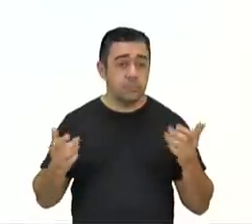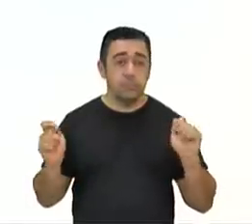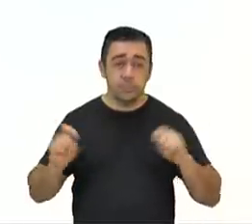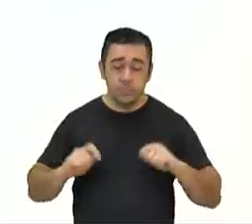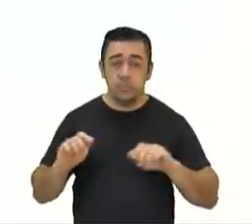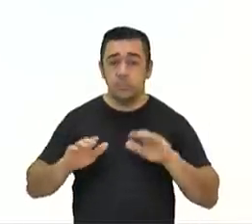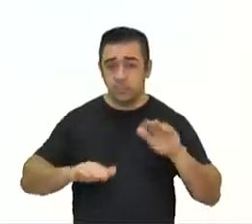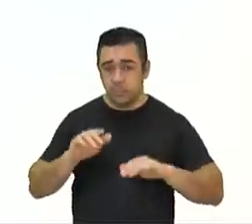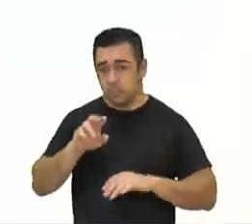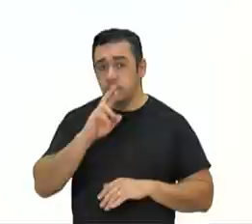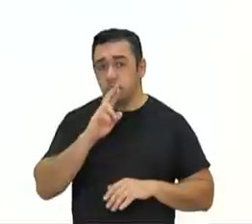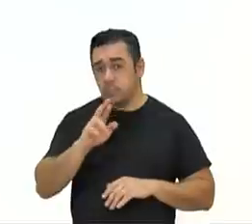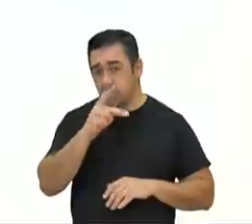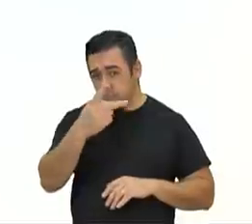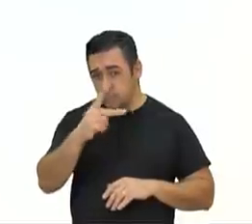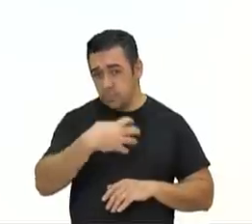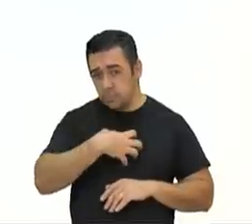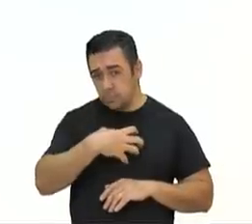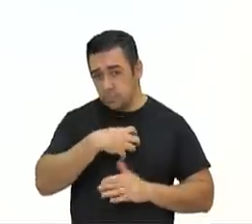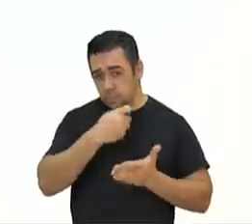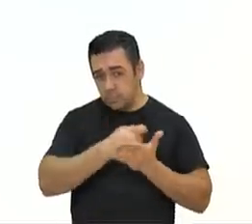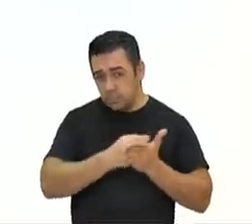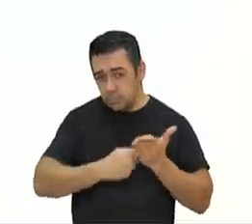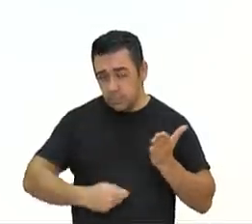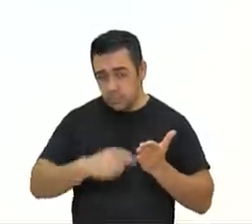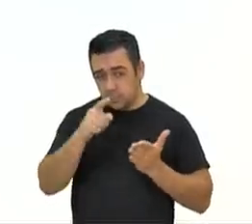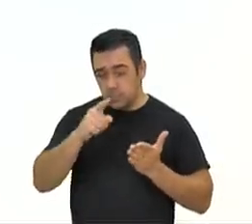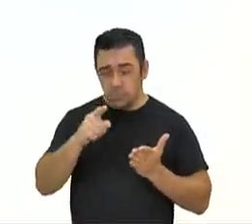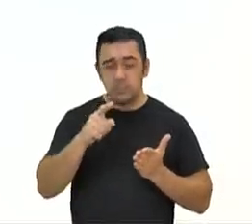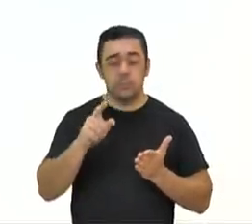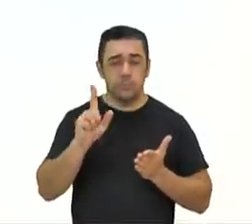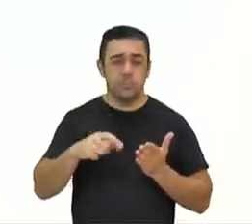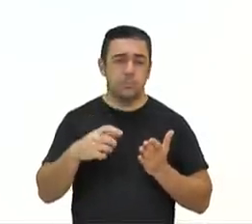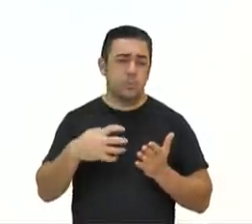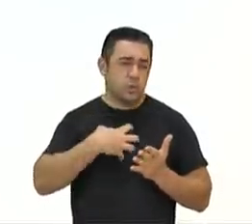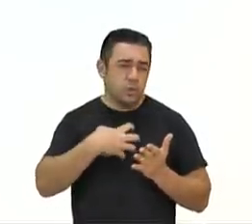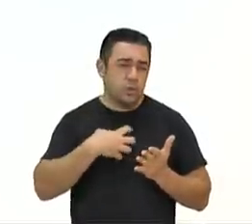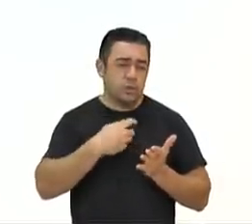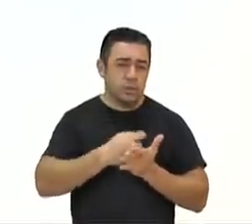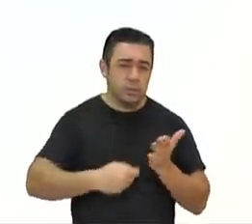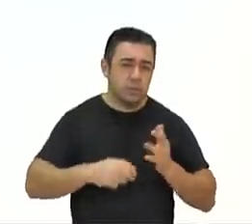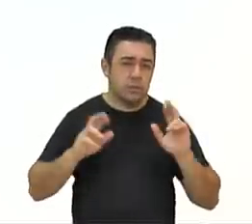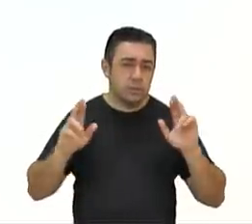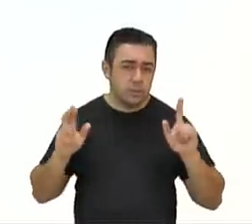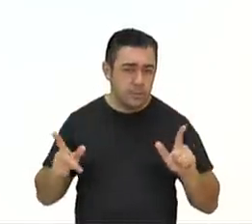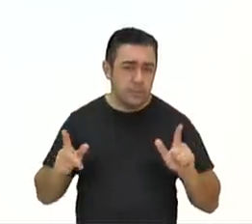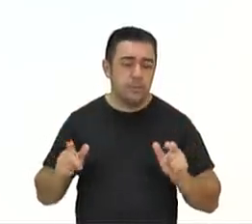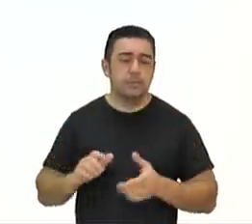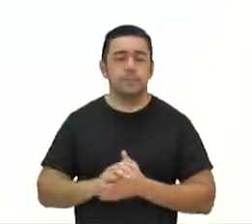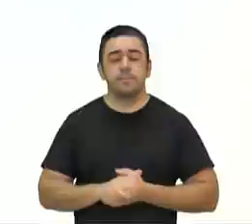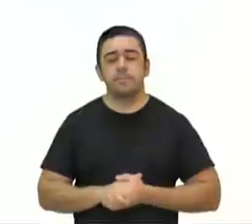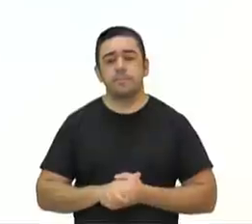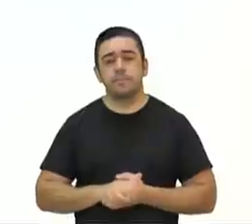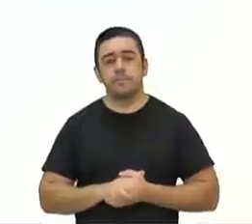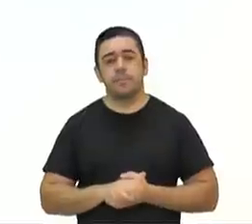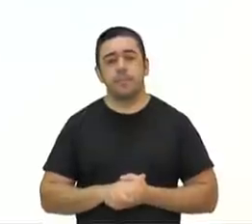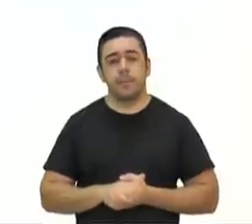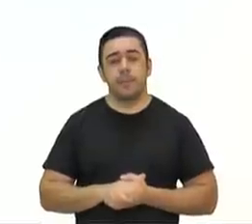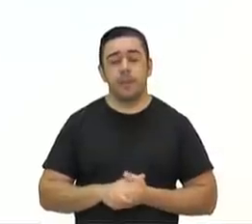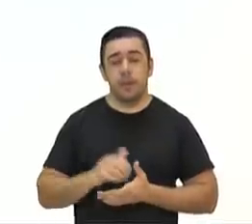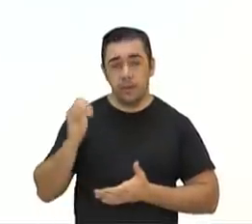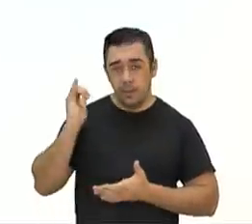ser que esteja certa também a forma como vocês escreveram a de vocês, né? O estilo de escrita pode ter sido diferente, ok? Então,